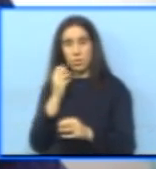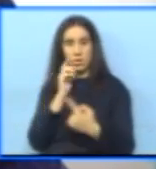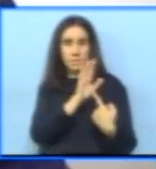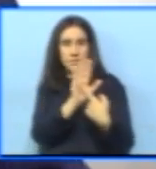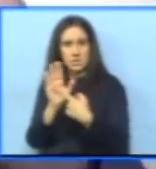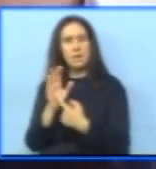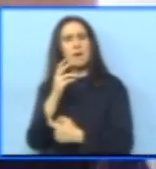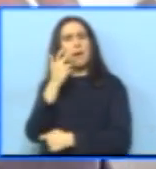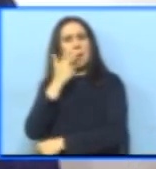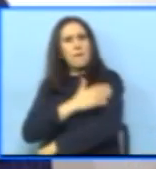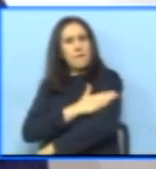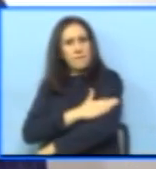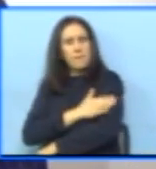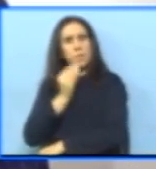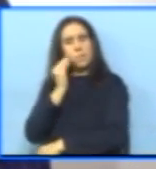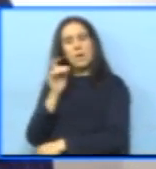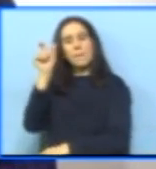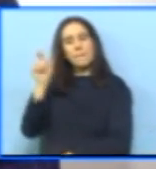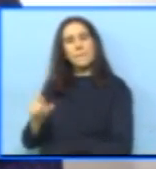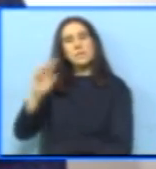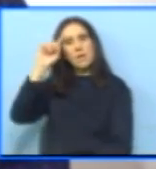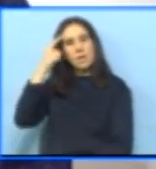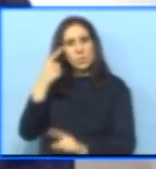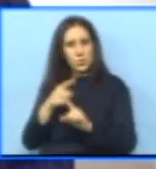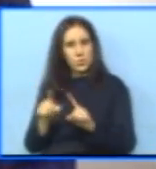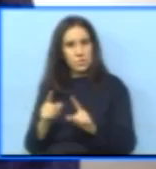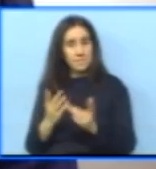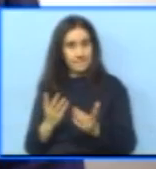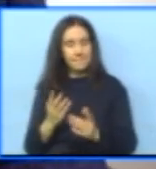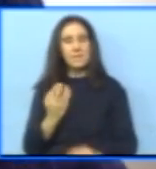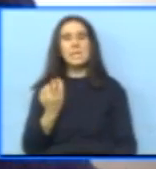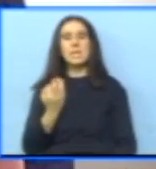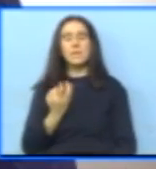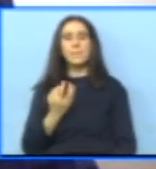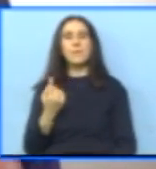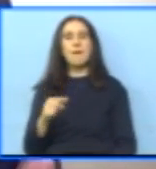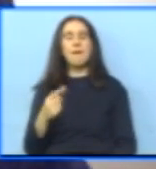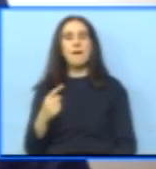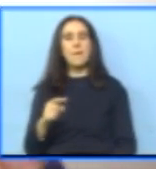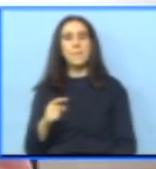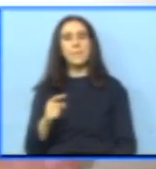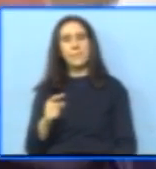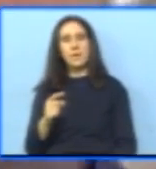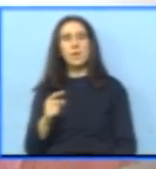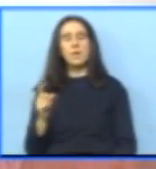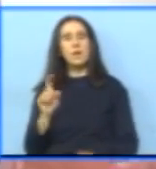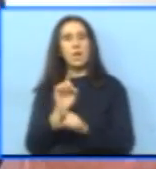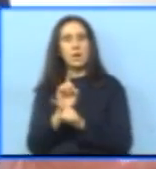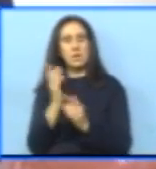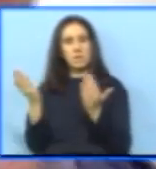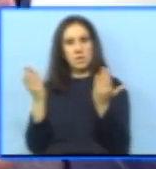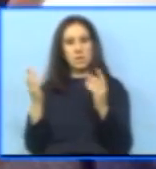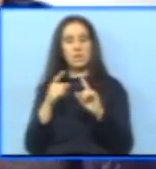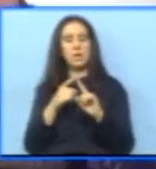debilidade, mas com uma sabedoria diferente. E, portanto, há este tema entre a questão da sabedoria